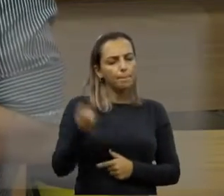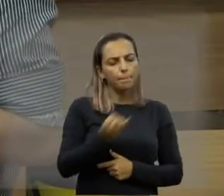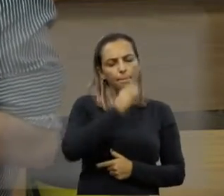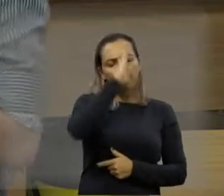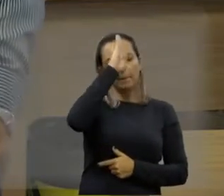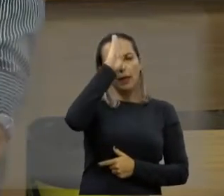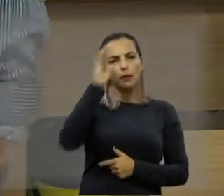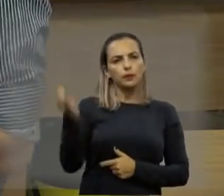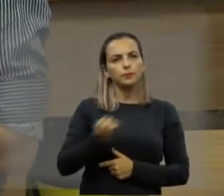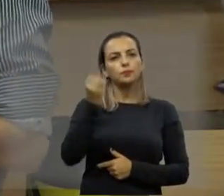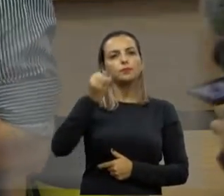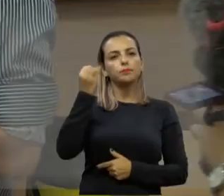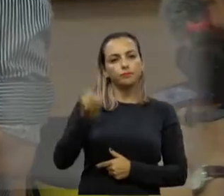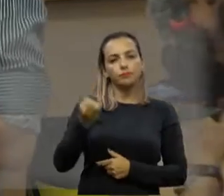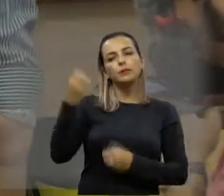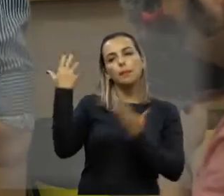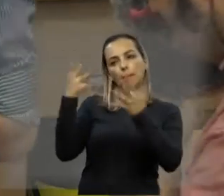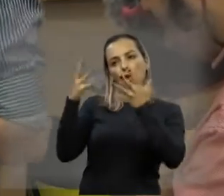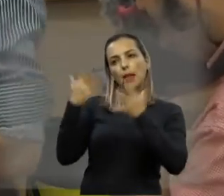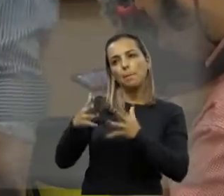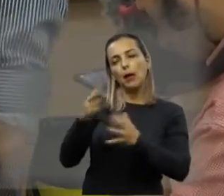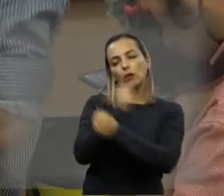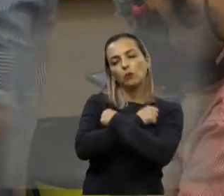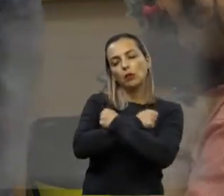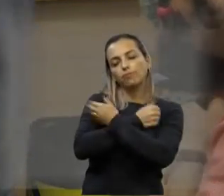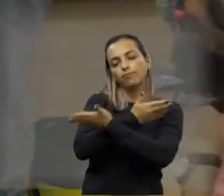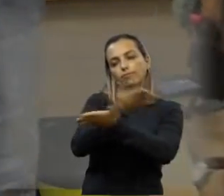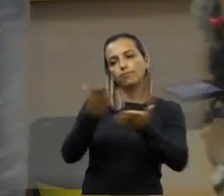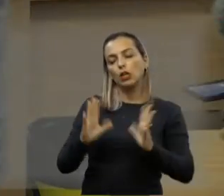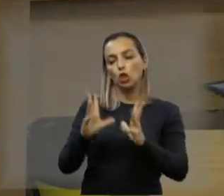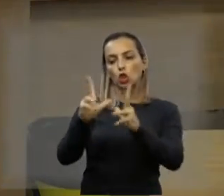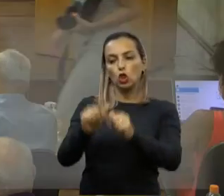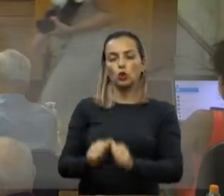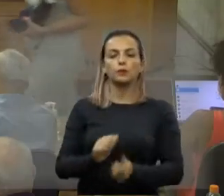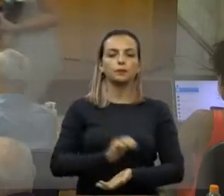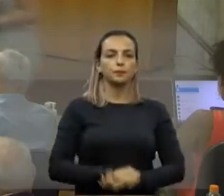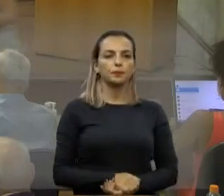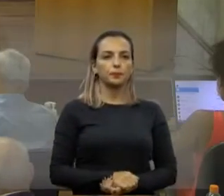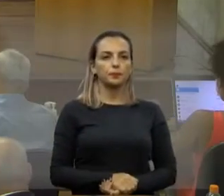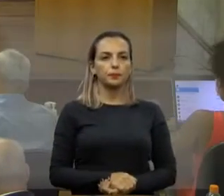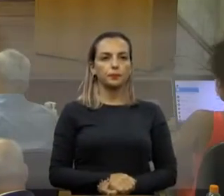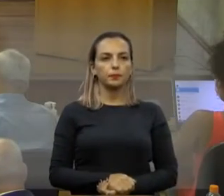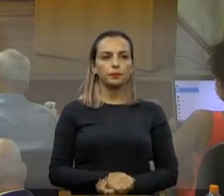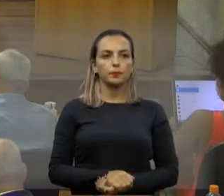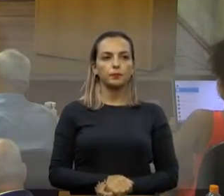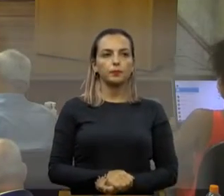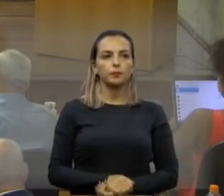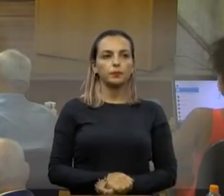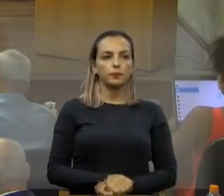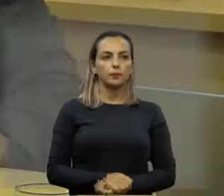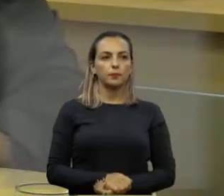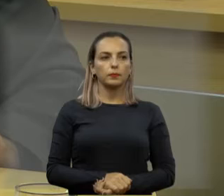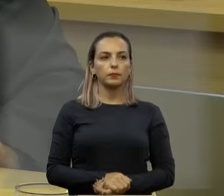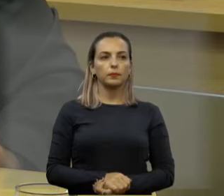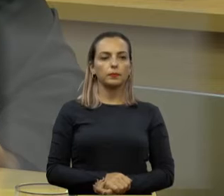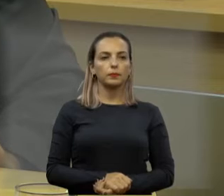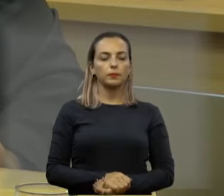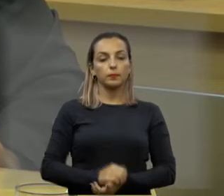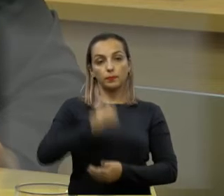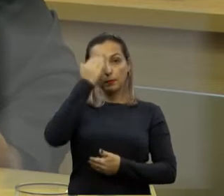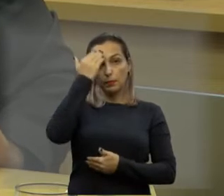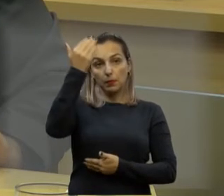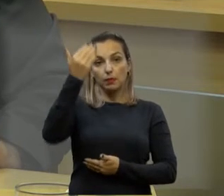pelo projeto Manda um abraço para todo mundo a coordenadoria da e obrigado Vereador vamos